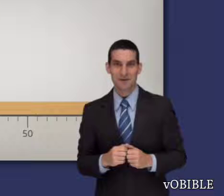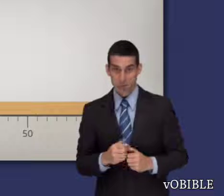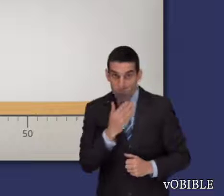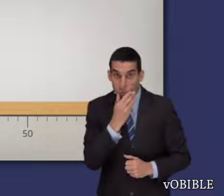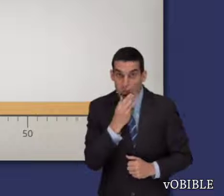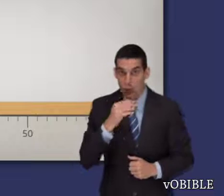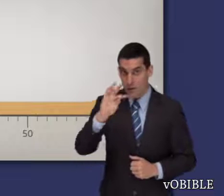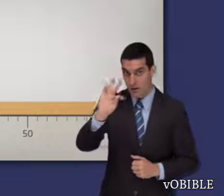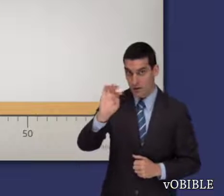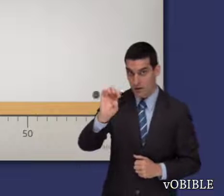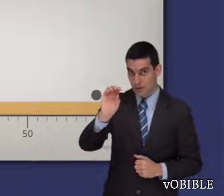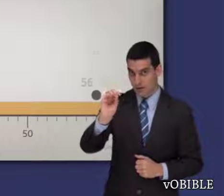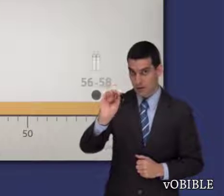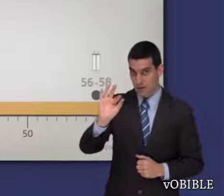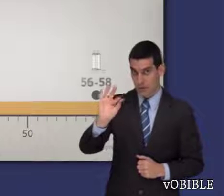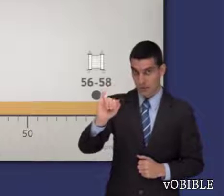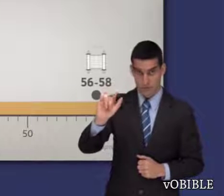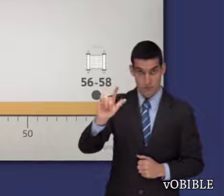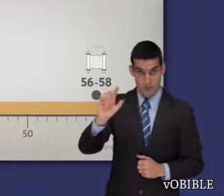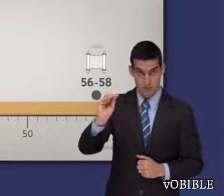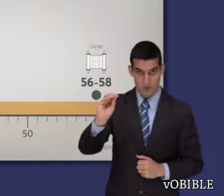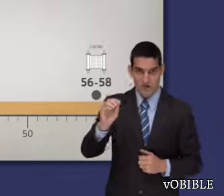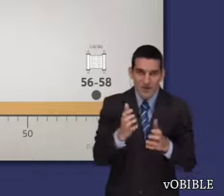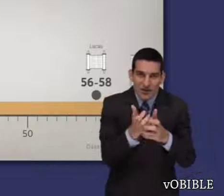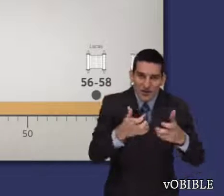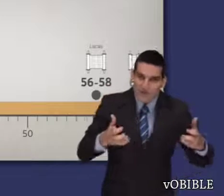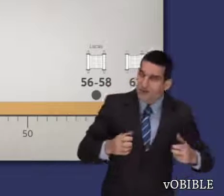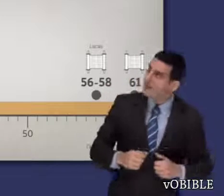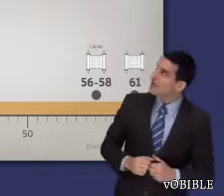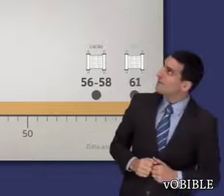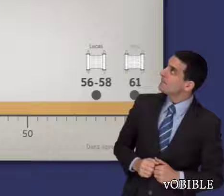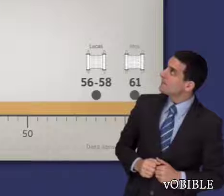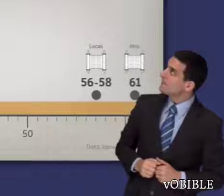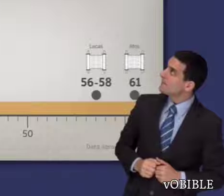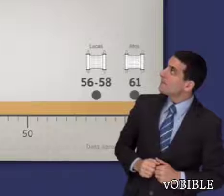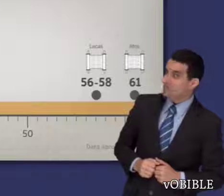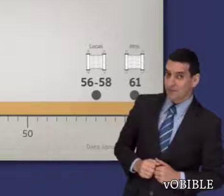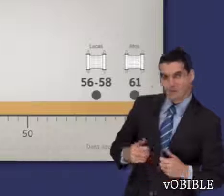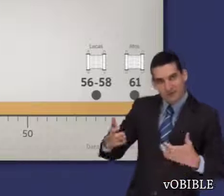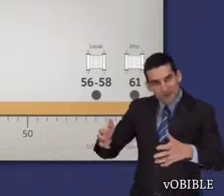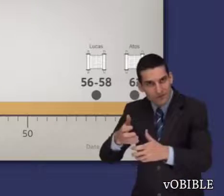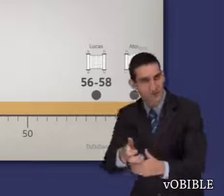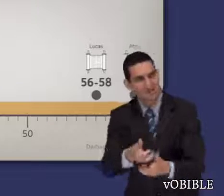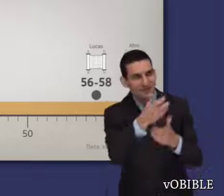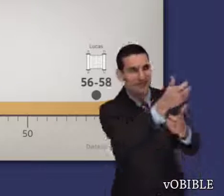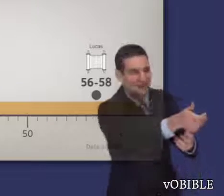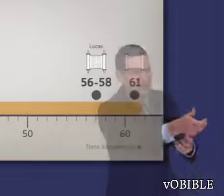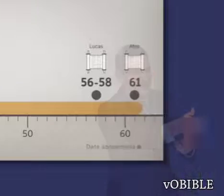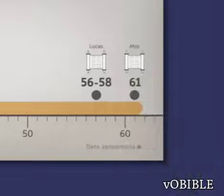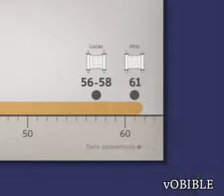O livro de Atos foi escrito poucos anos depois do Evangelho de Lucas. E os dois foram escritos para a mesma